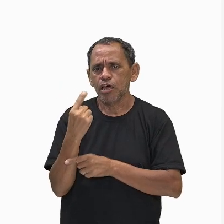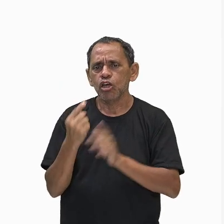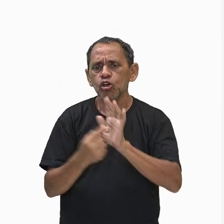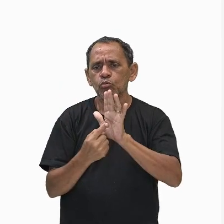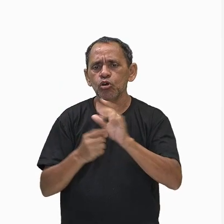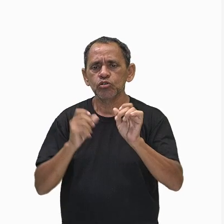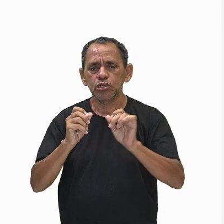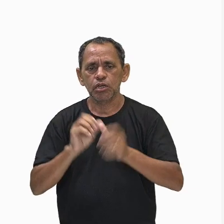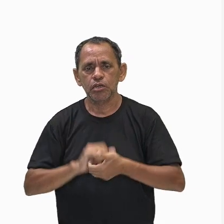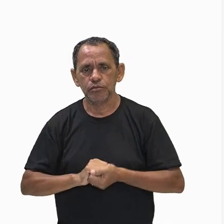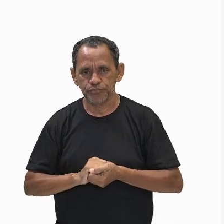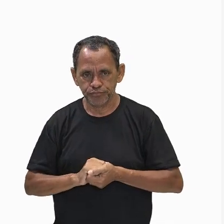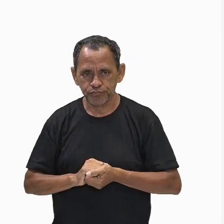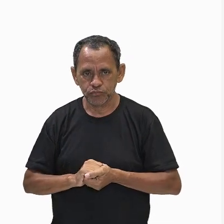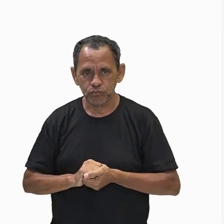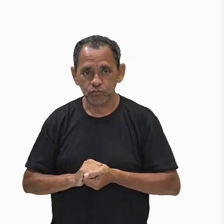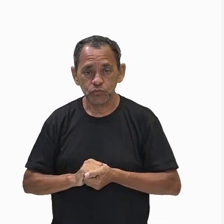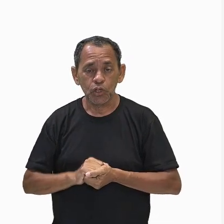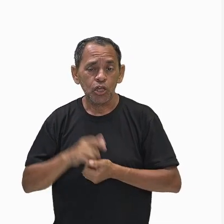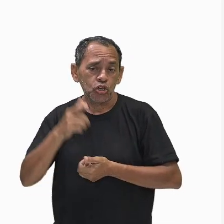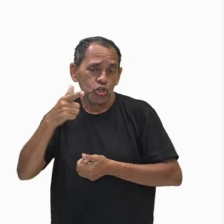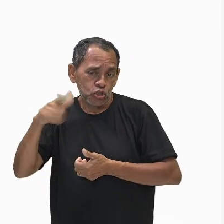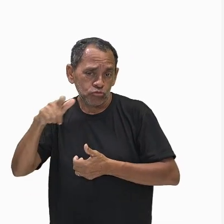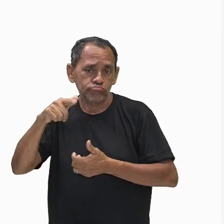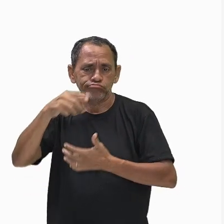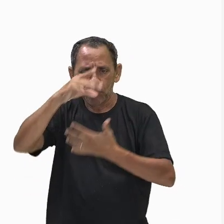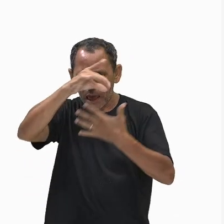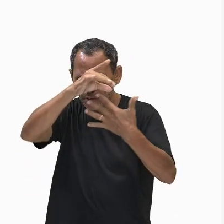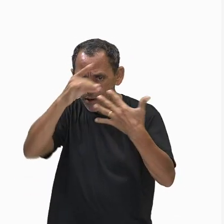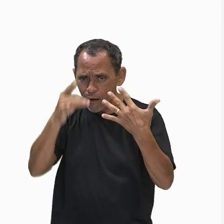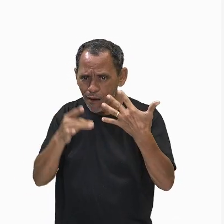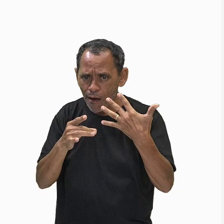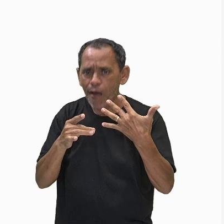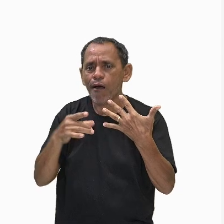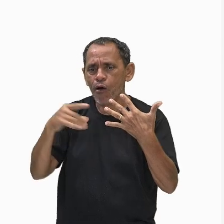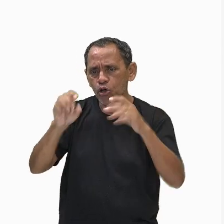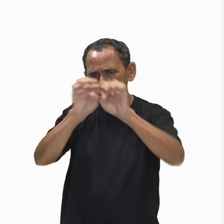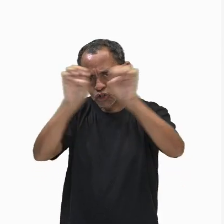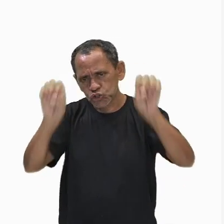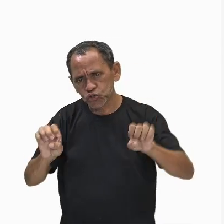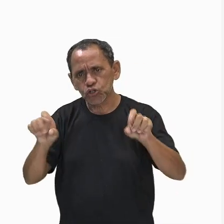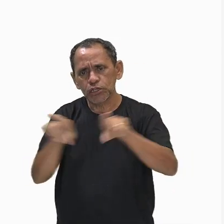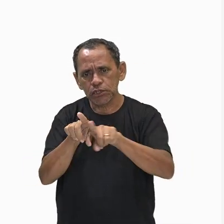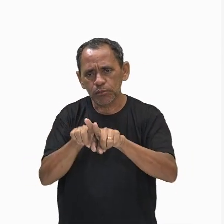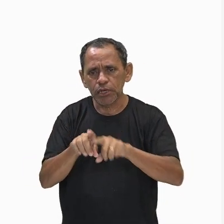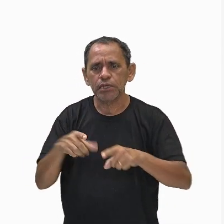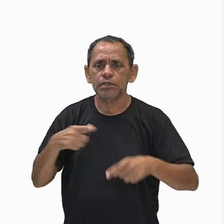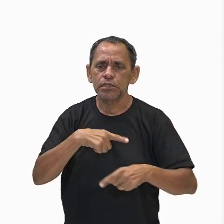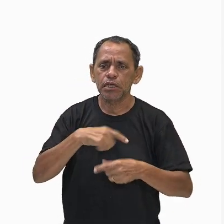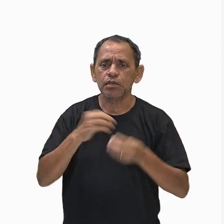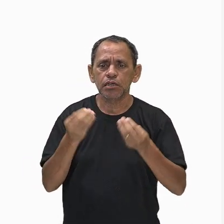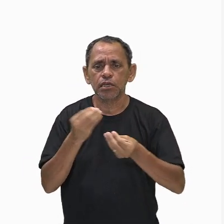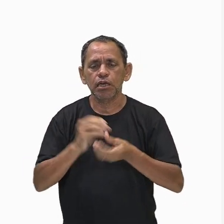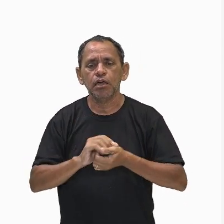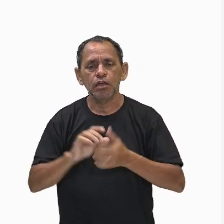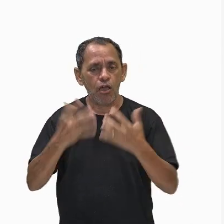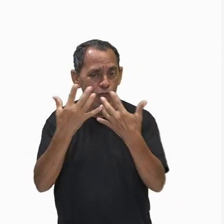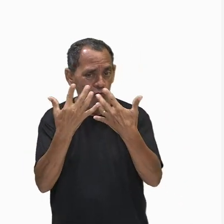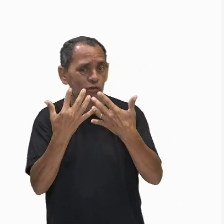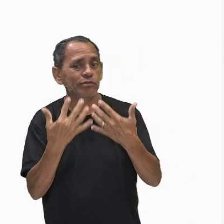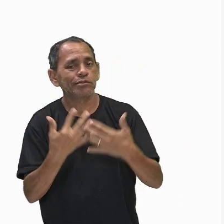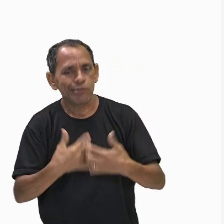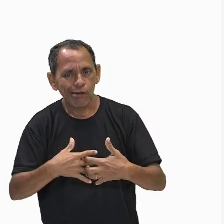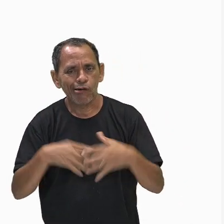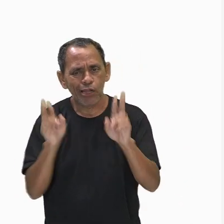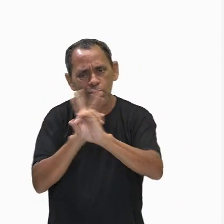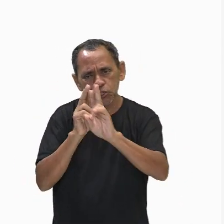bulbo, outra estrutura do sistema nervoso central. Ele tem a função relacionada com a respiração